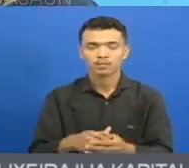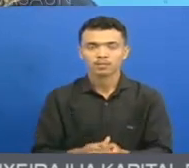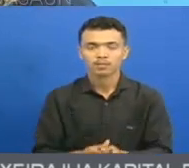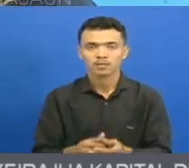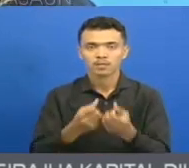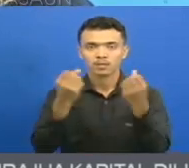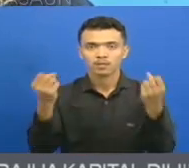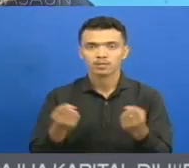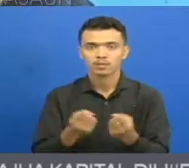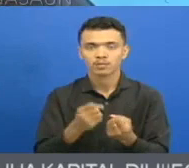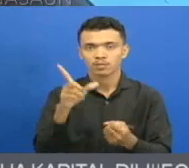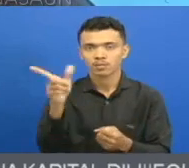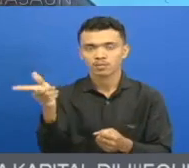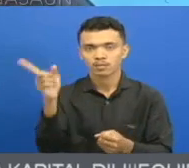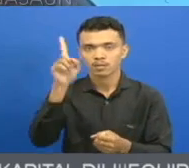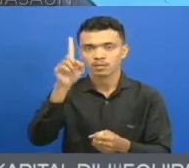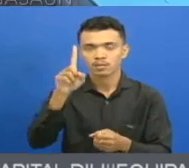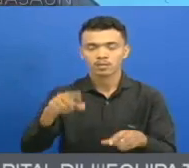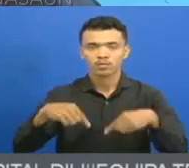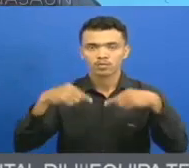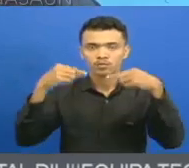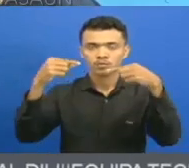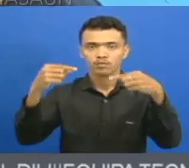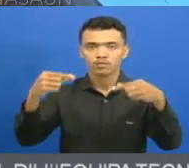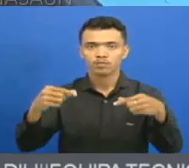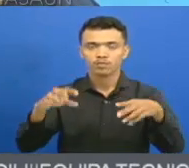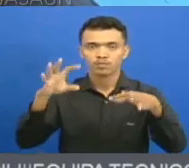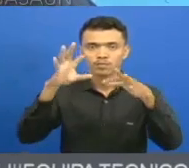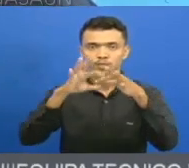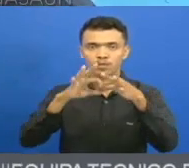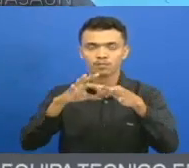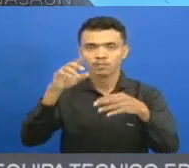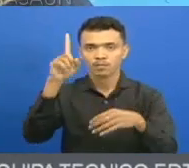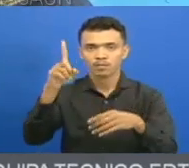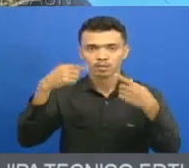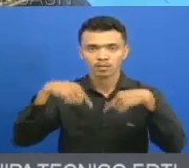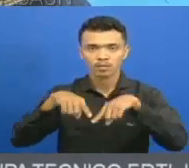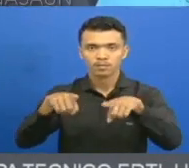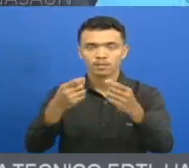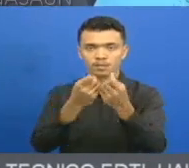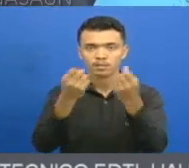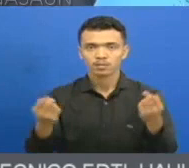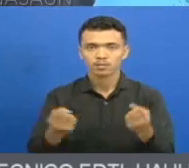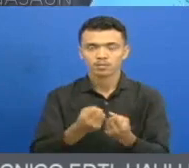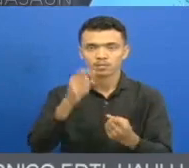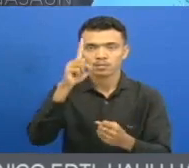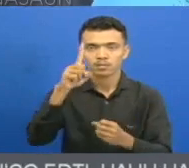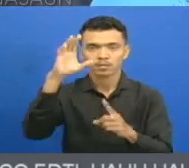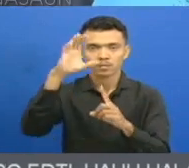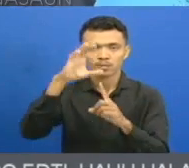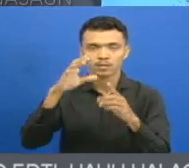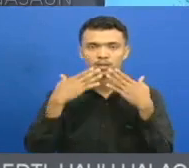suco do ano recebida, algo faruco, membros ida, vai e suco ida. Comandante